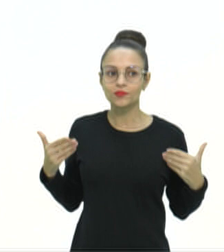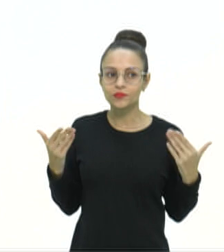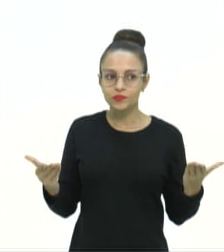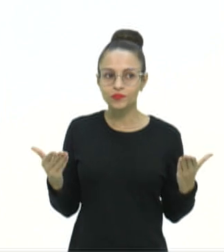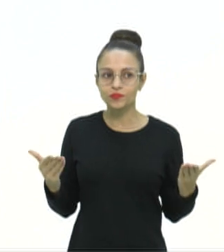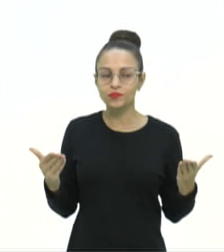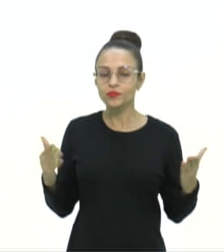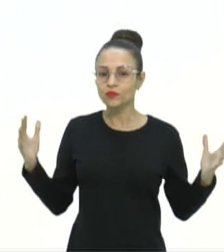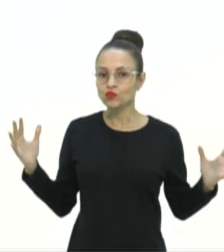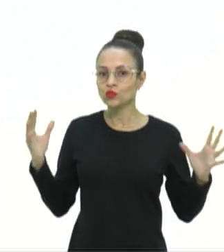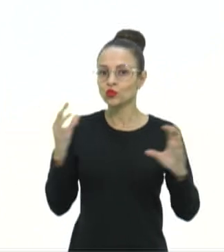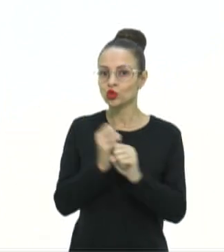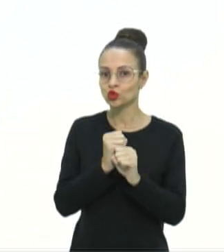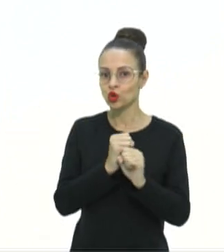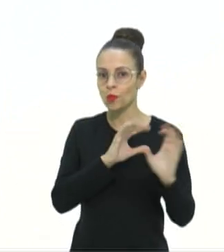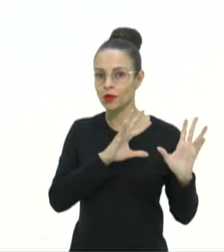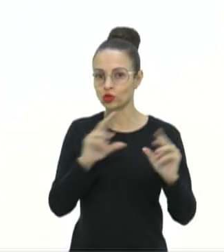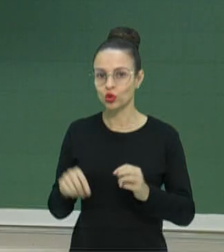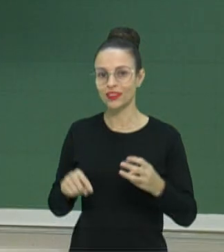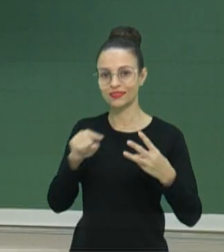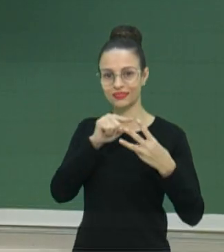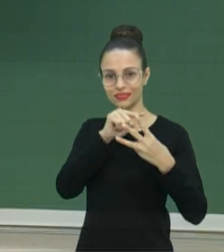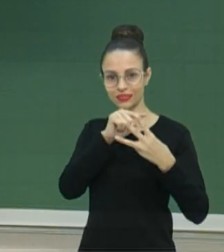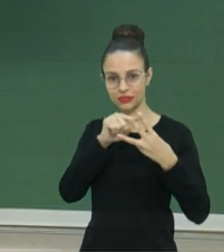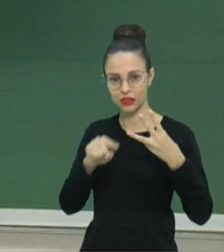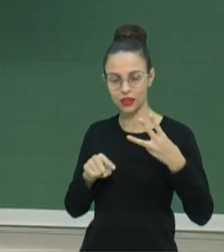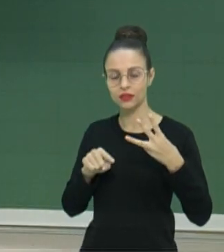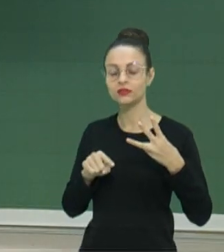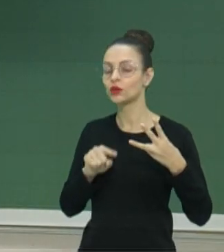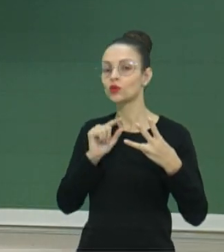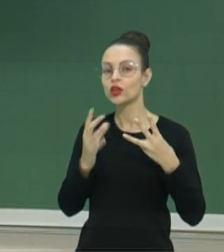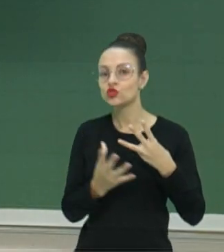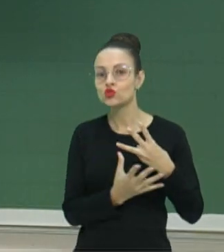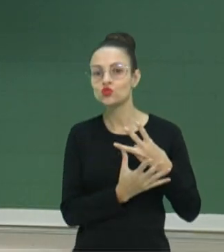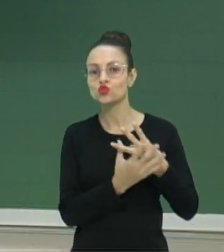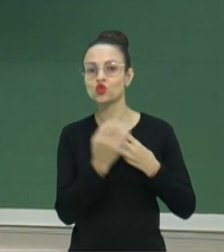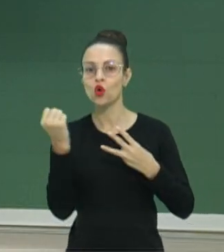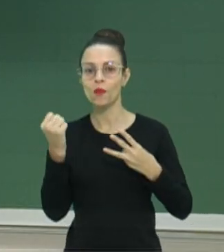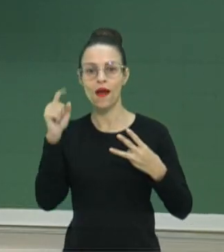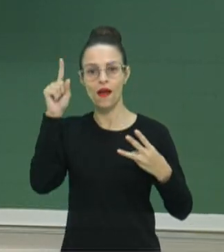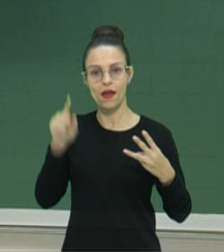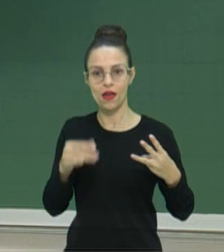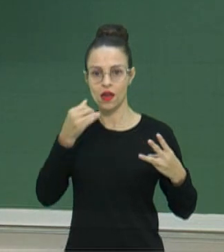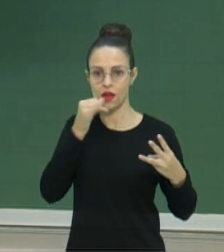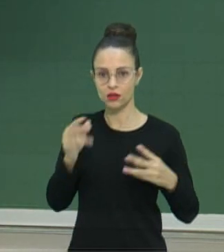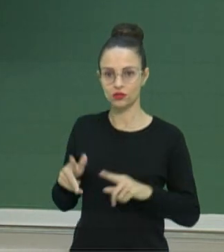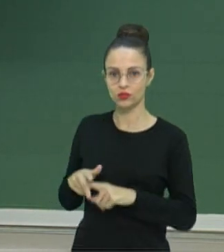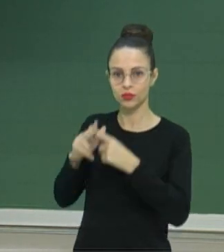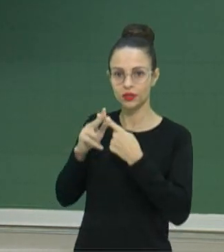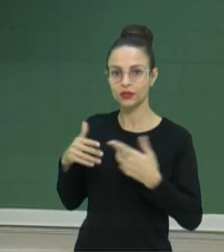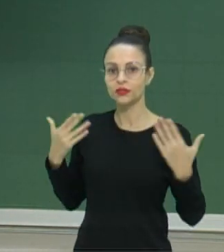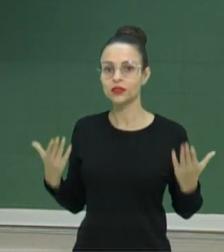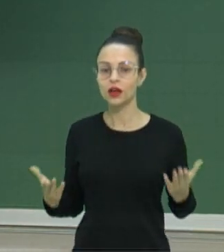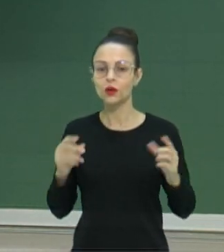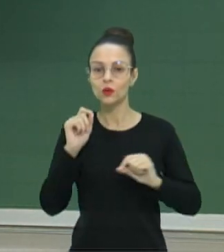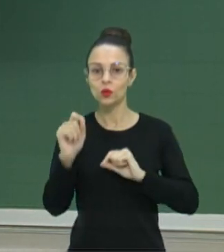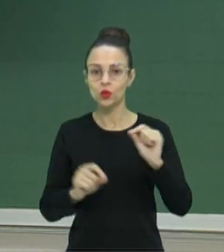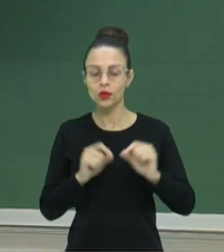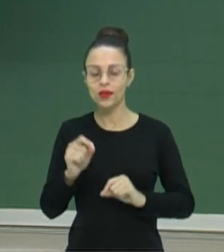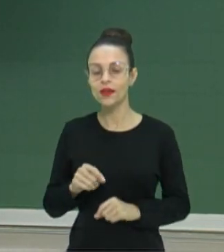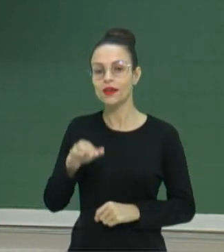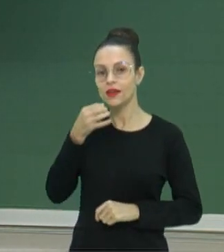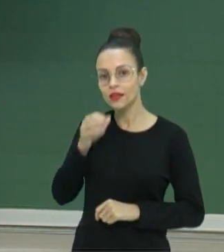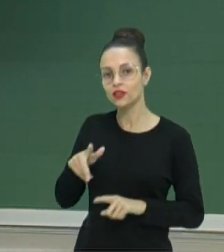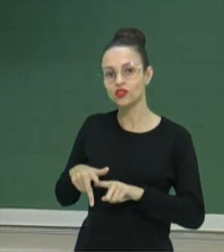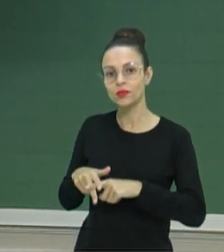acontece? A soma dessas energias, dessas três energias, a gente chama de energia mecânica. Ou seja, nós podemos dizer que a energia